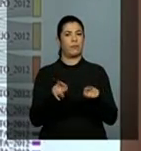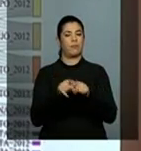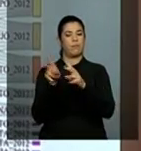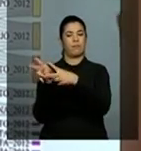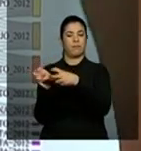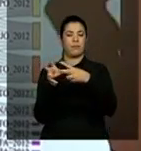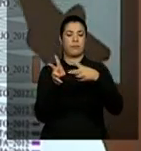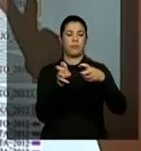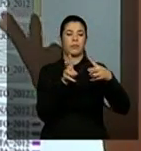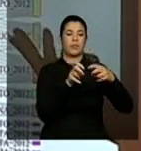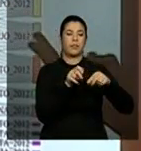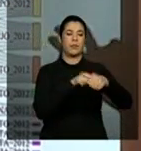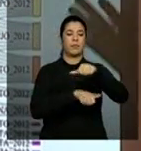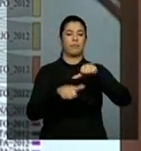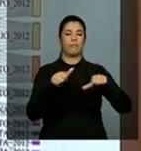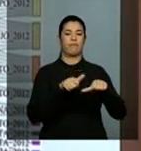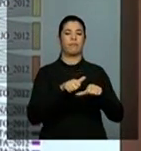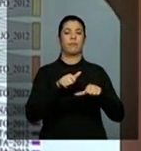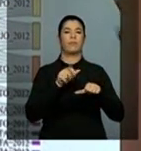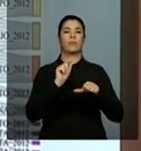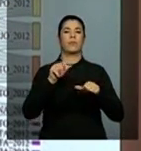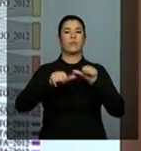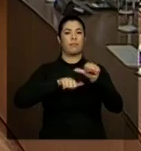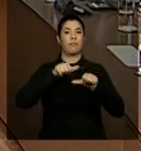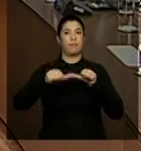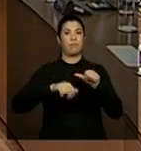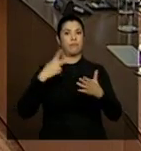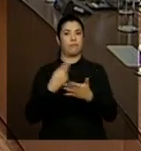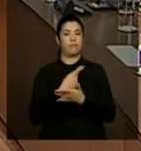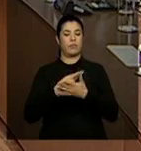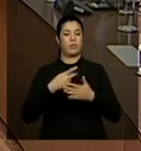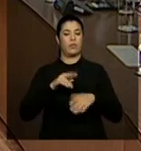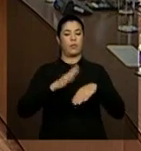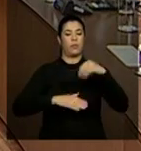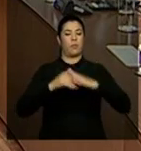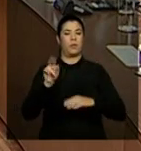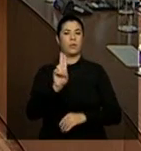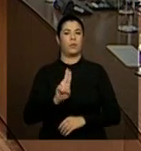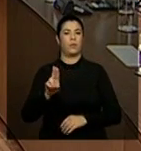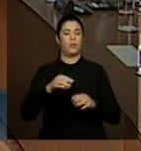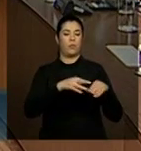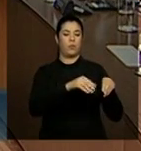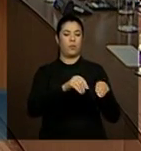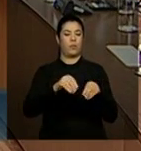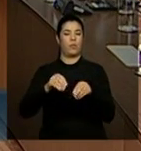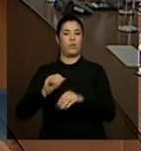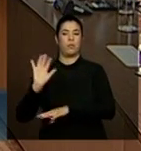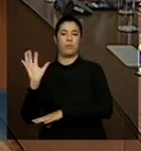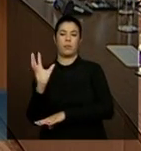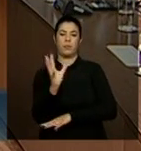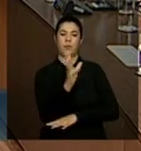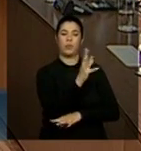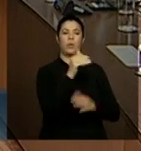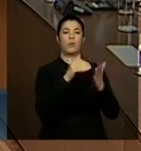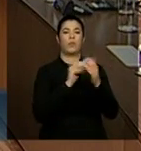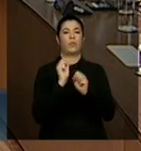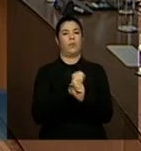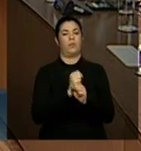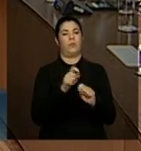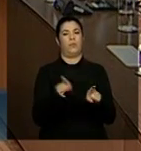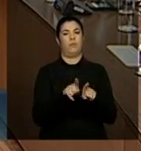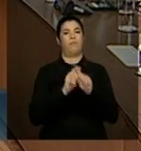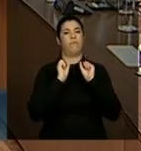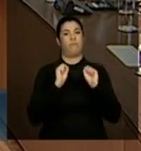que dinâmica, né, de mudança no uso da terra se observa nessas regiões ao longo dos últimos anos.